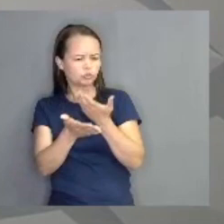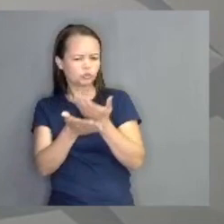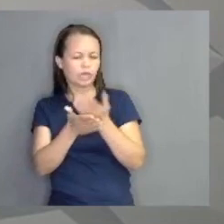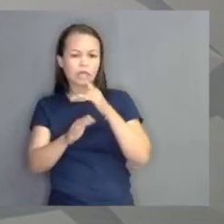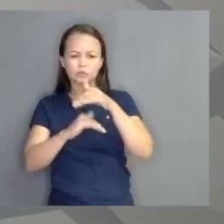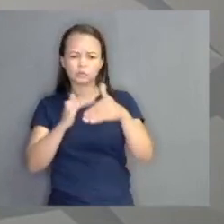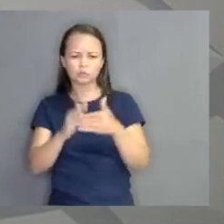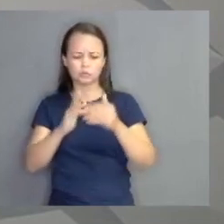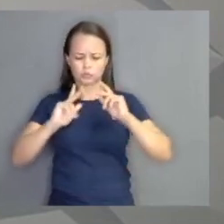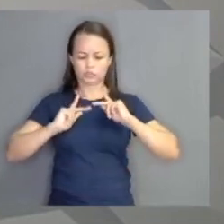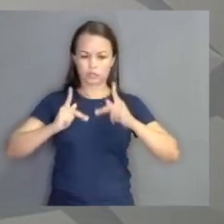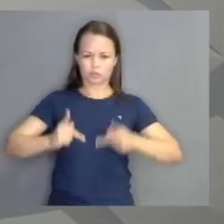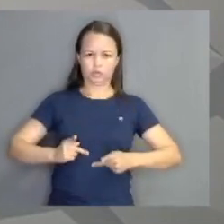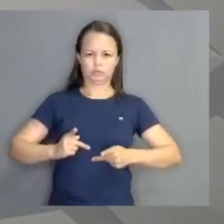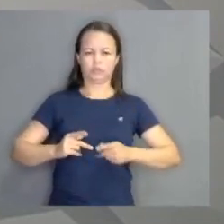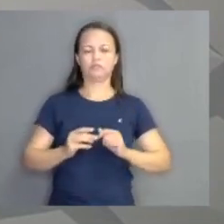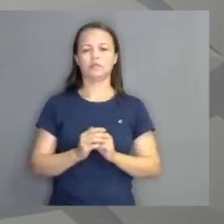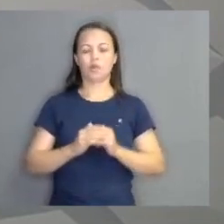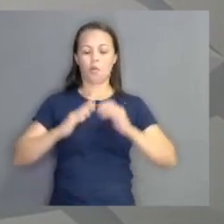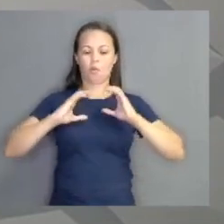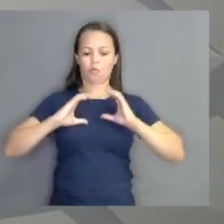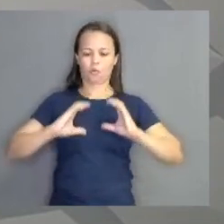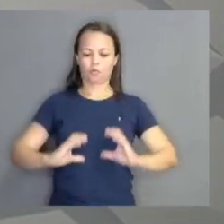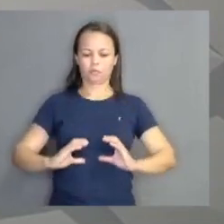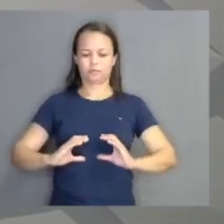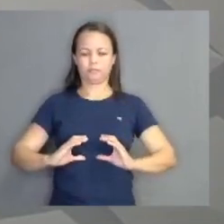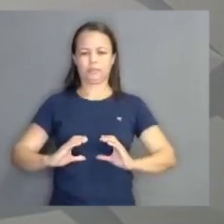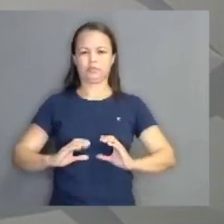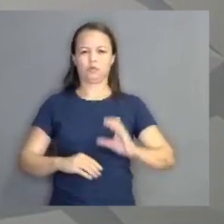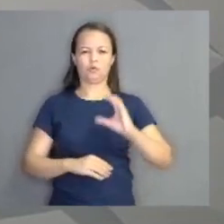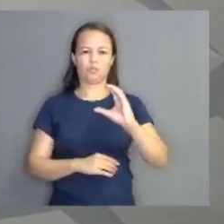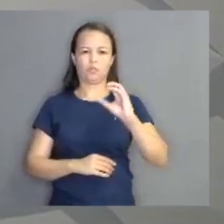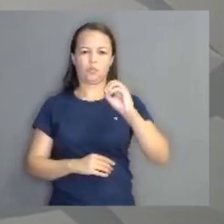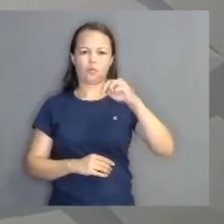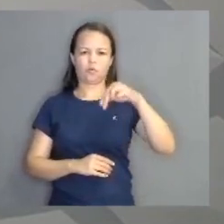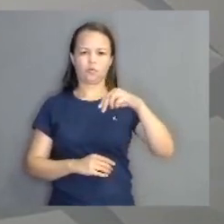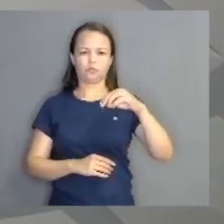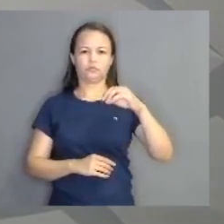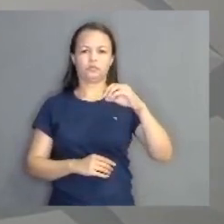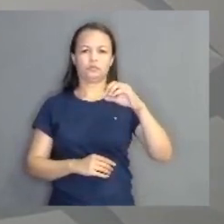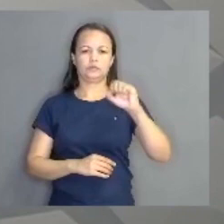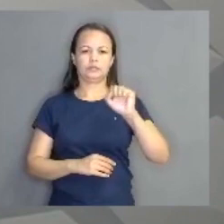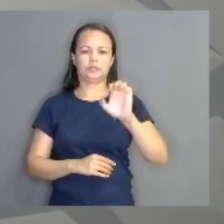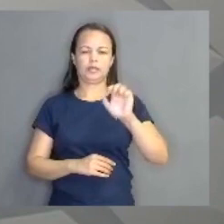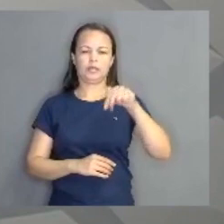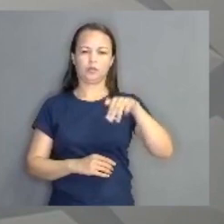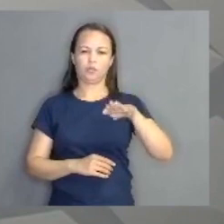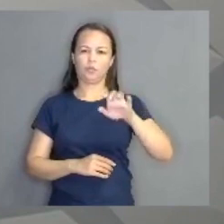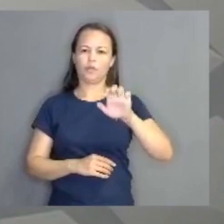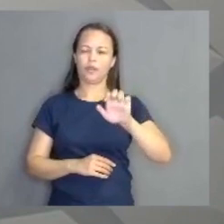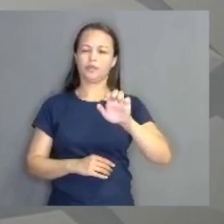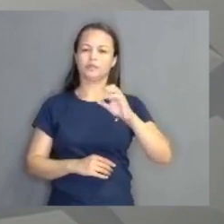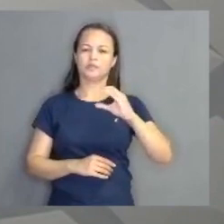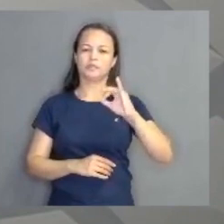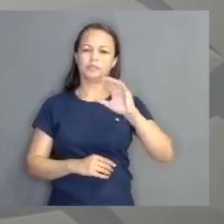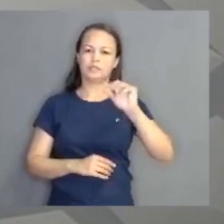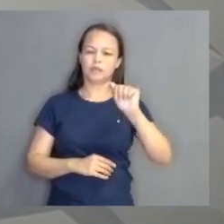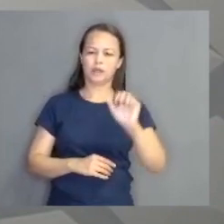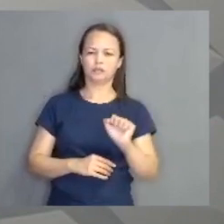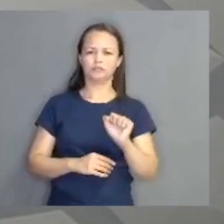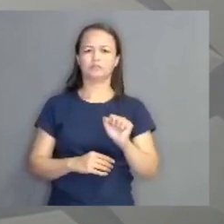fez, comportamento, as consequências. Vai procurar compreender o que